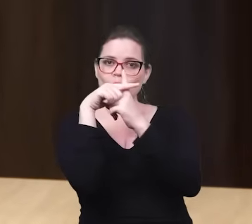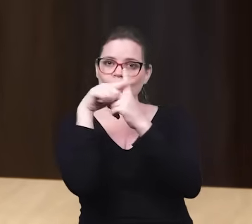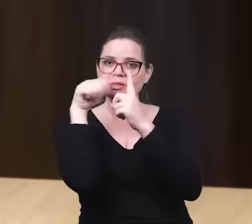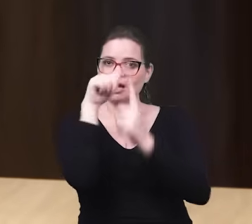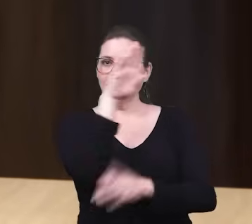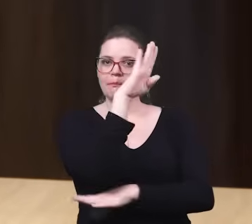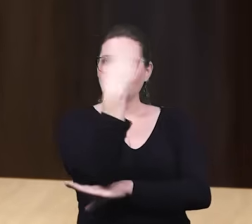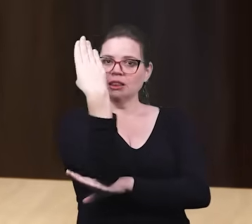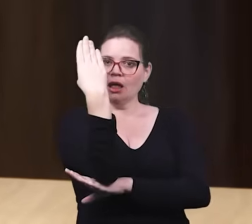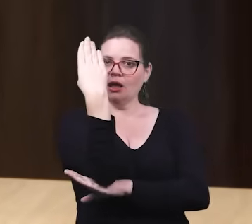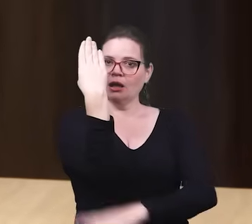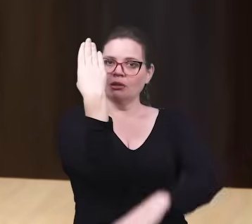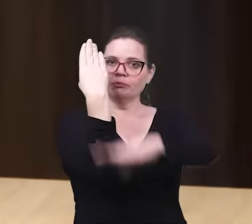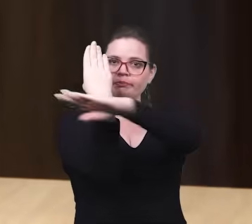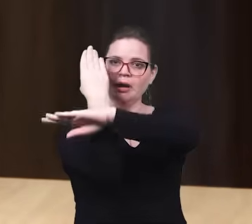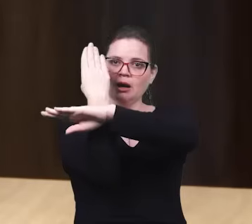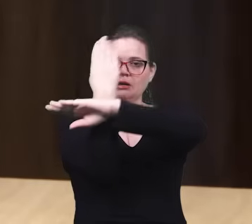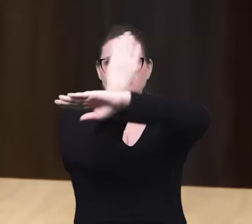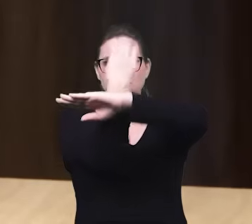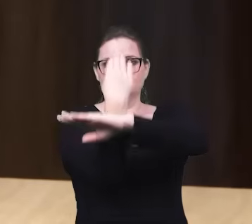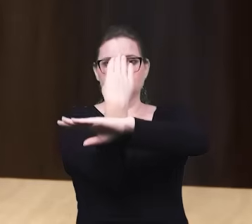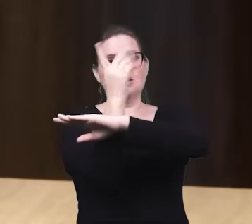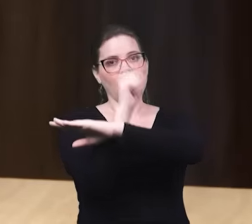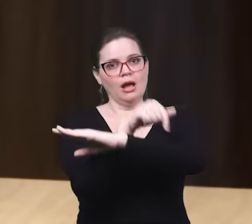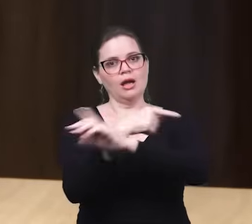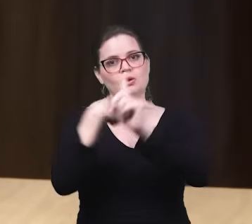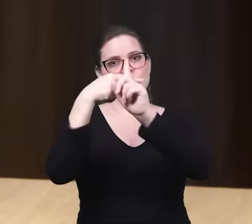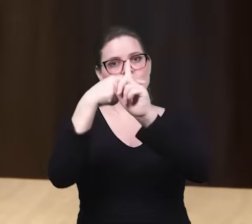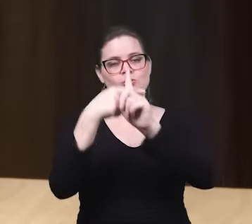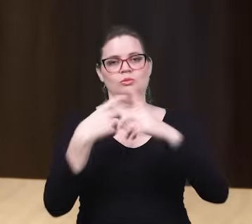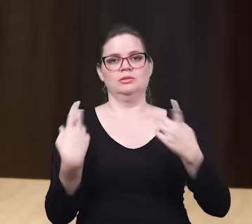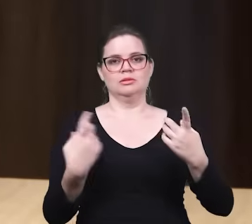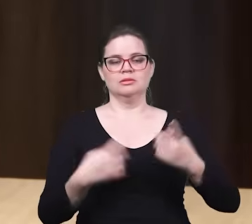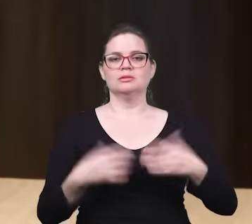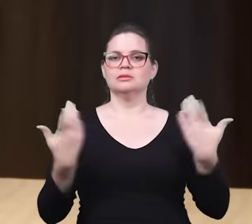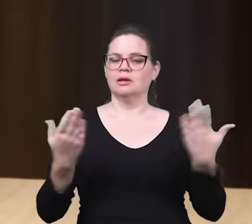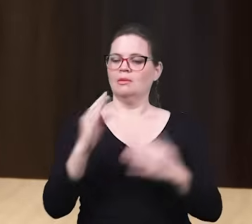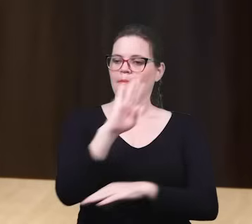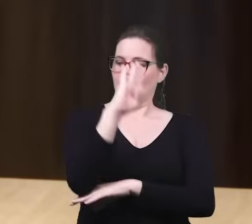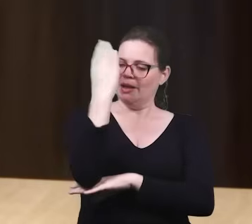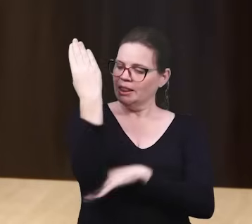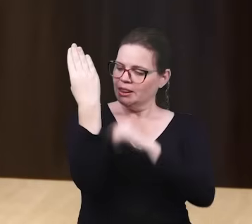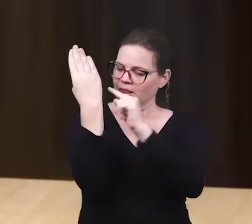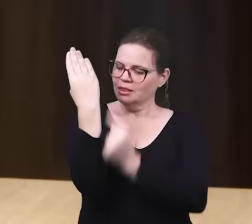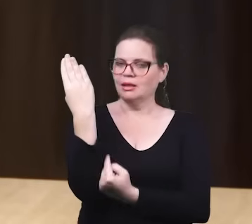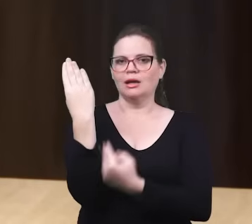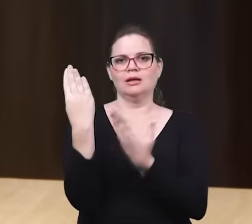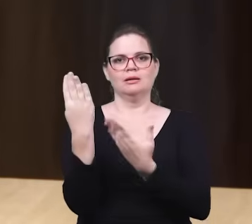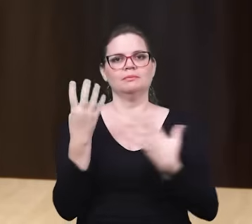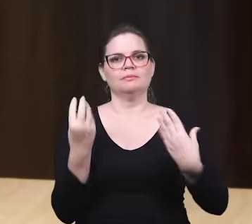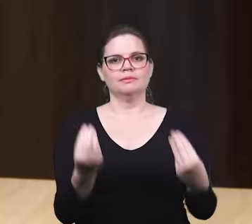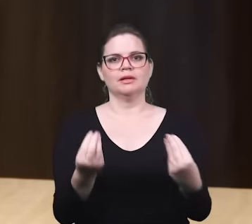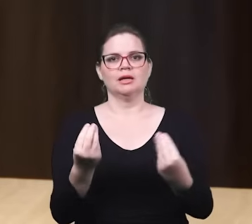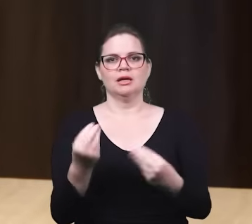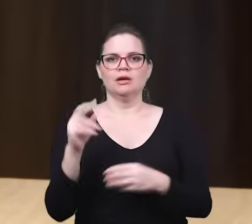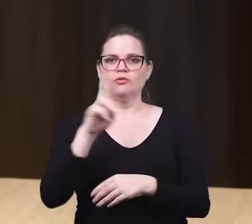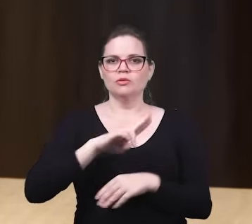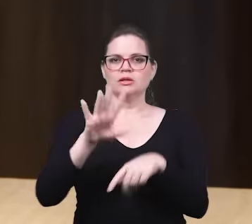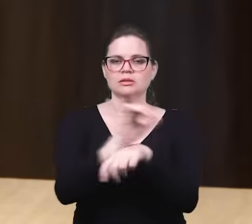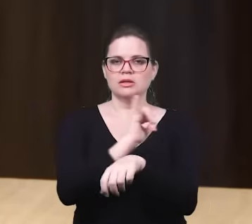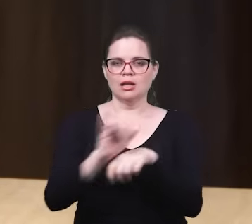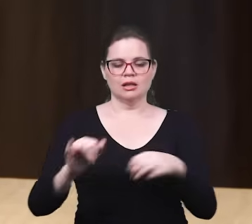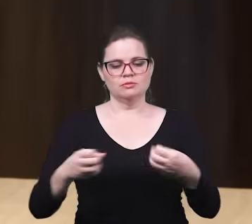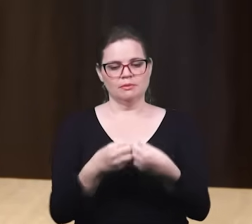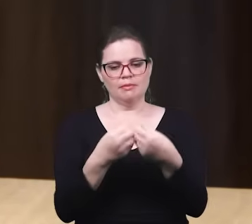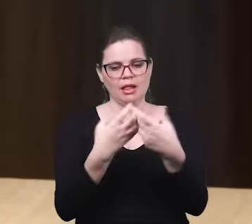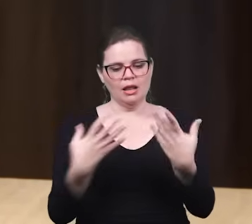lenho foi o meio que Deus usou para operar salvação, para operar aquele